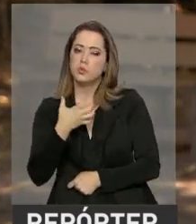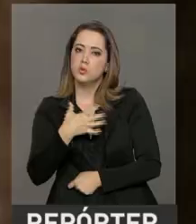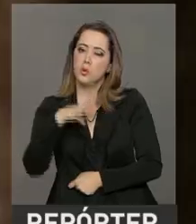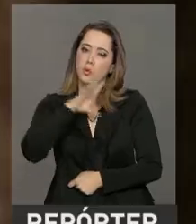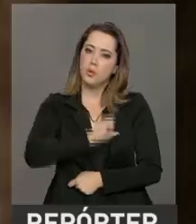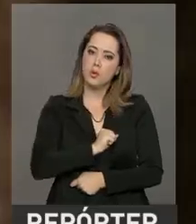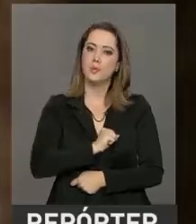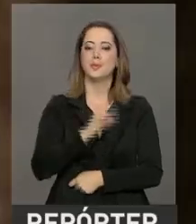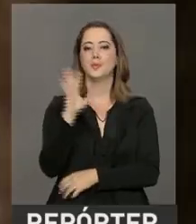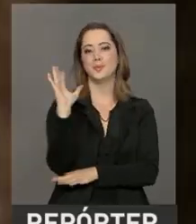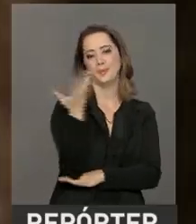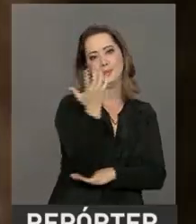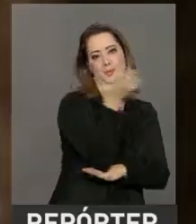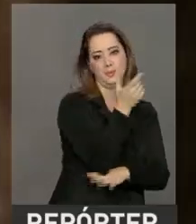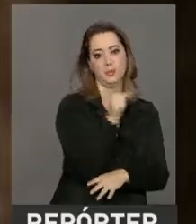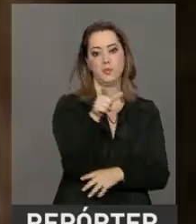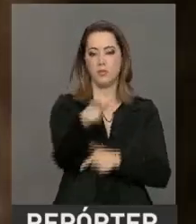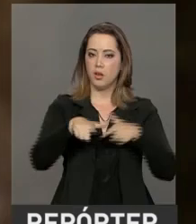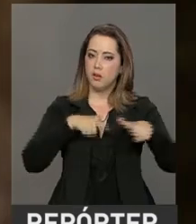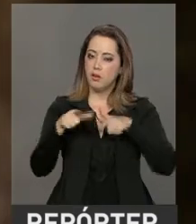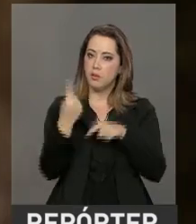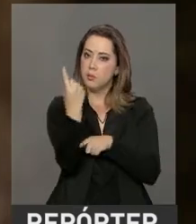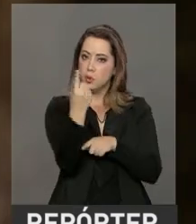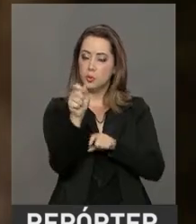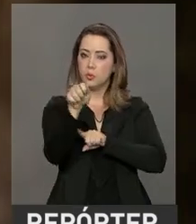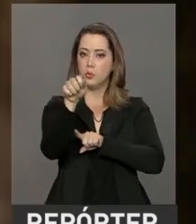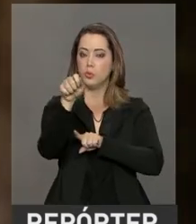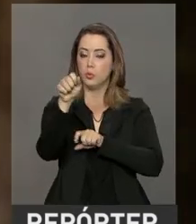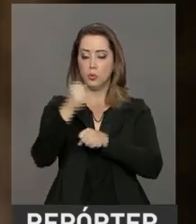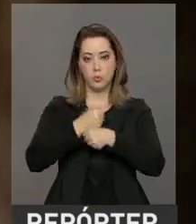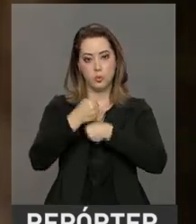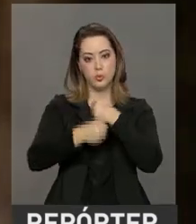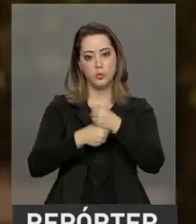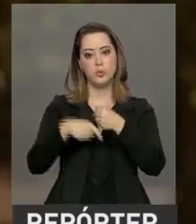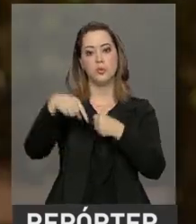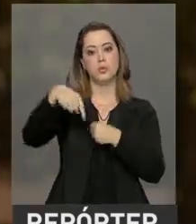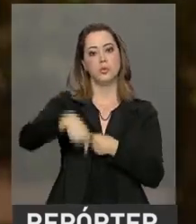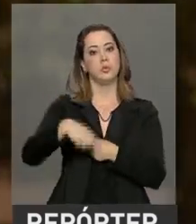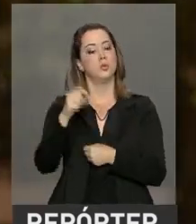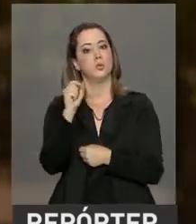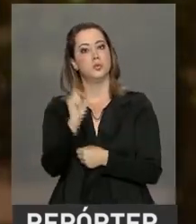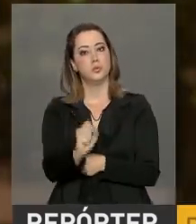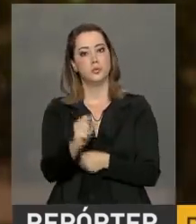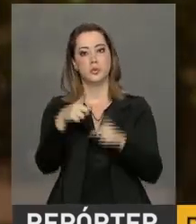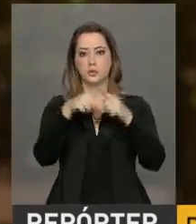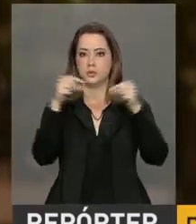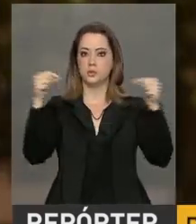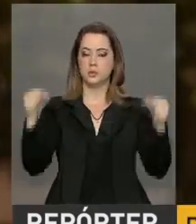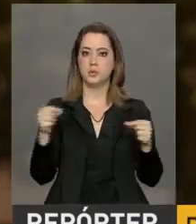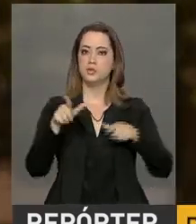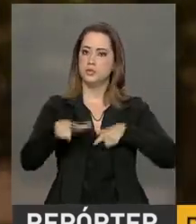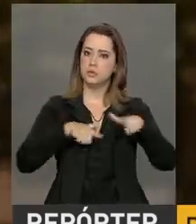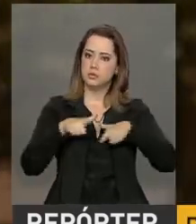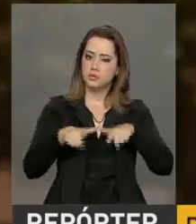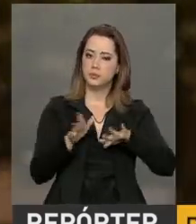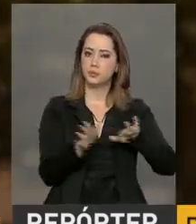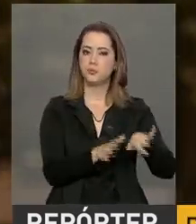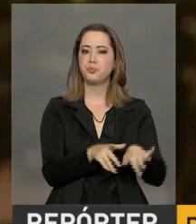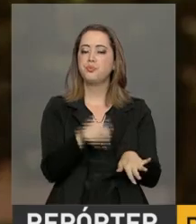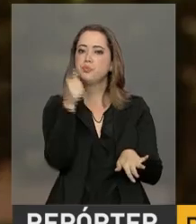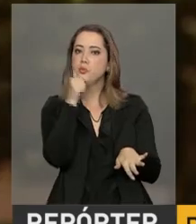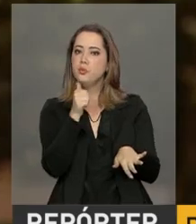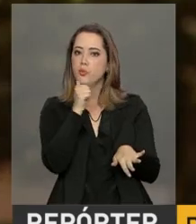ambiente ela trabalhou por cerca de um ano no Parque Nacional de Brasília é uma atividade que você tem a oportunidade de